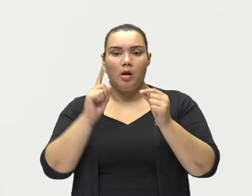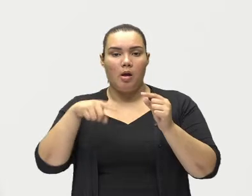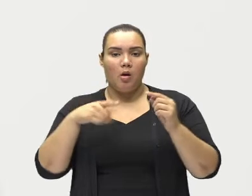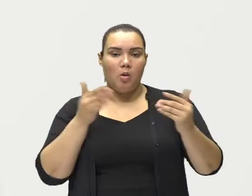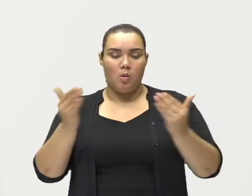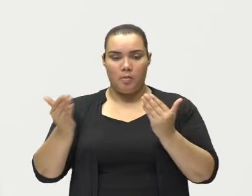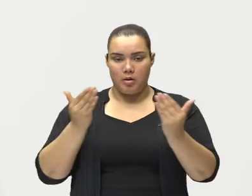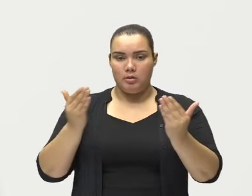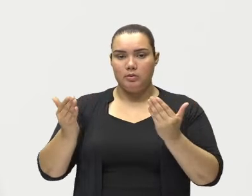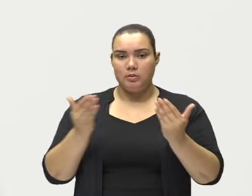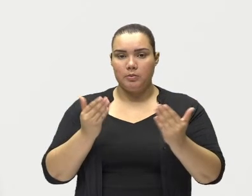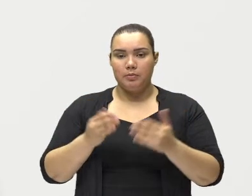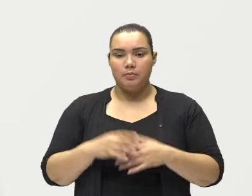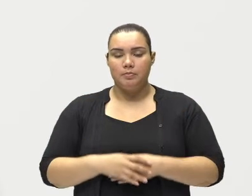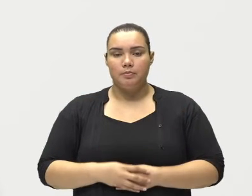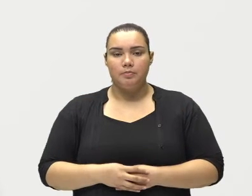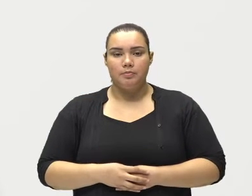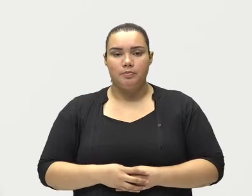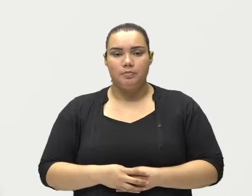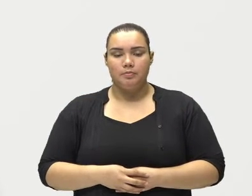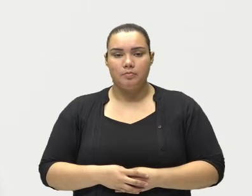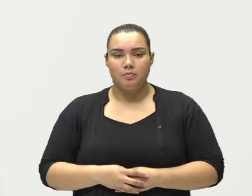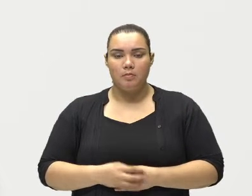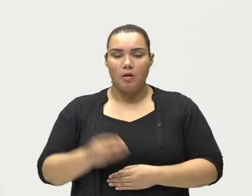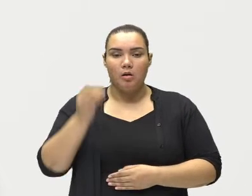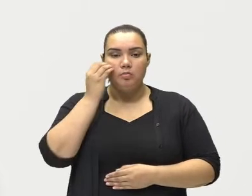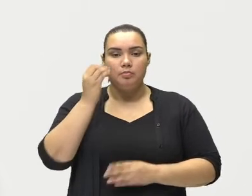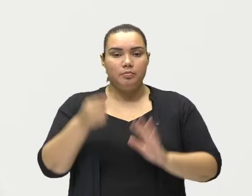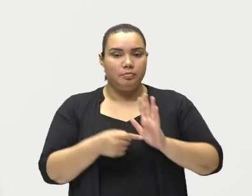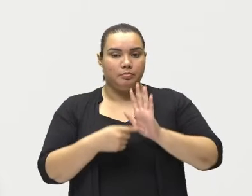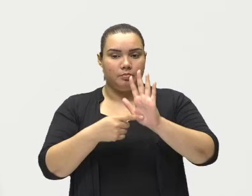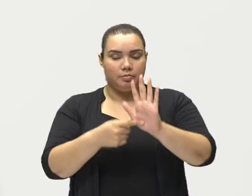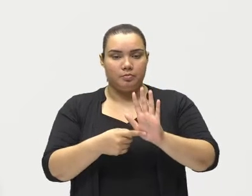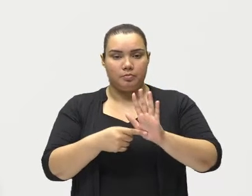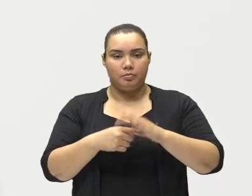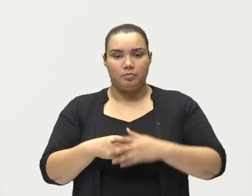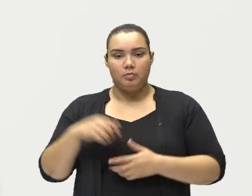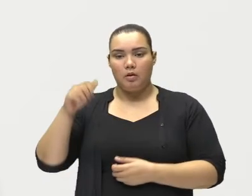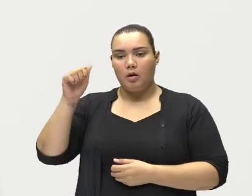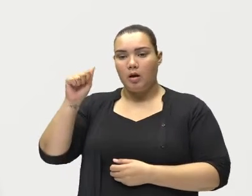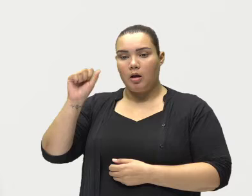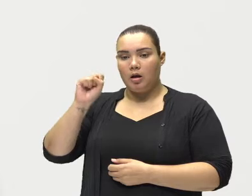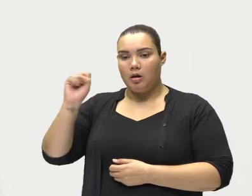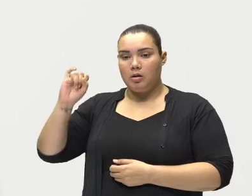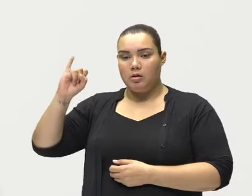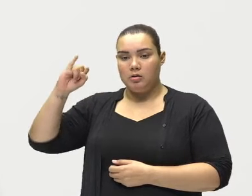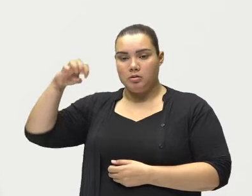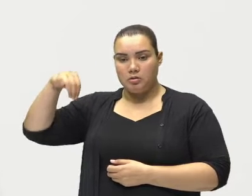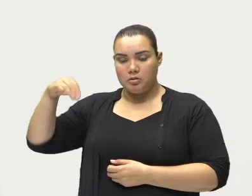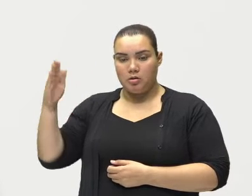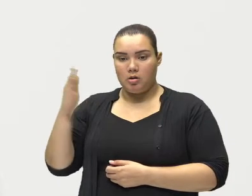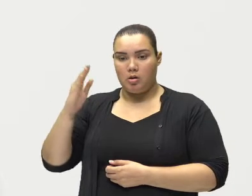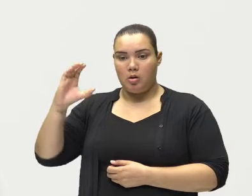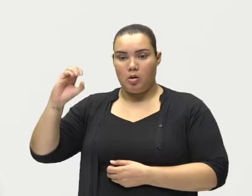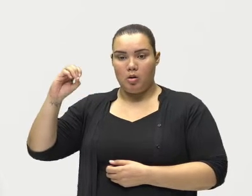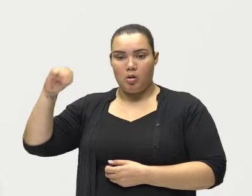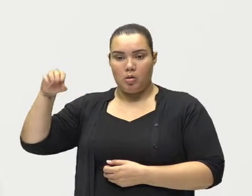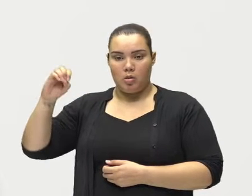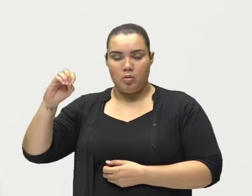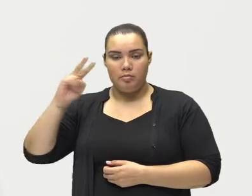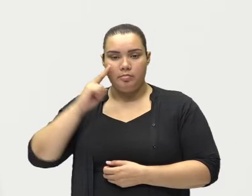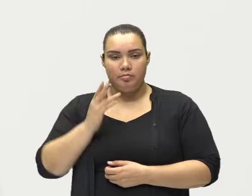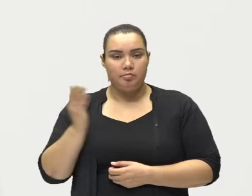comparação, Olha só aqui, vamos pegar esse aqui, ó, assim como. Você pode encontrar uma